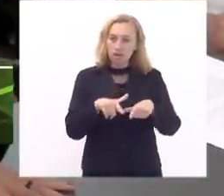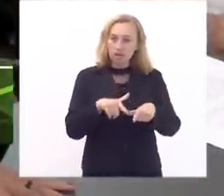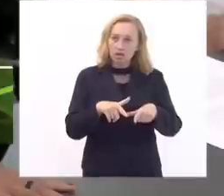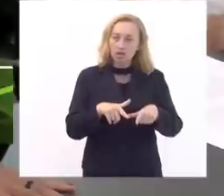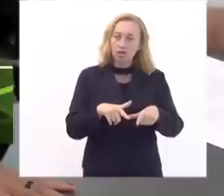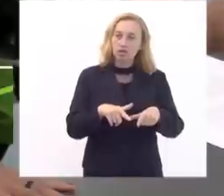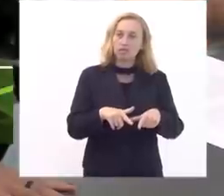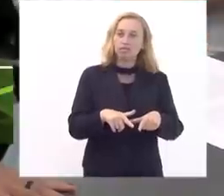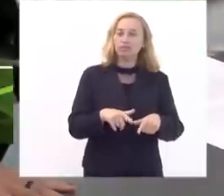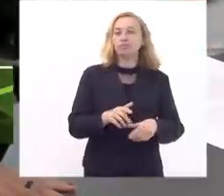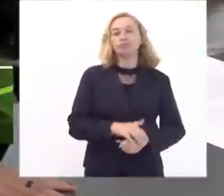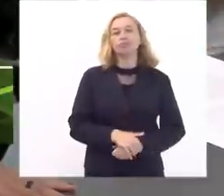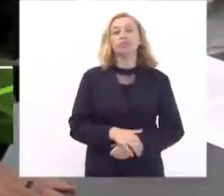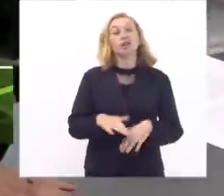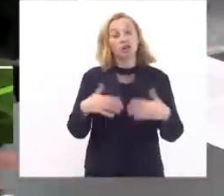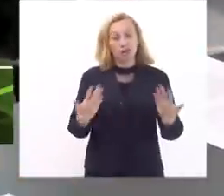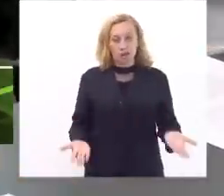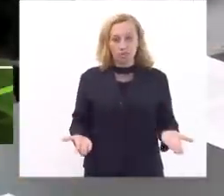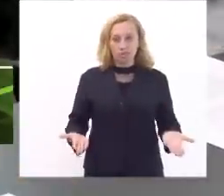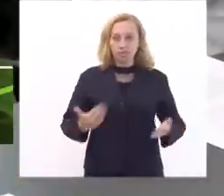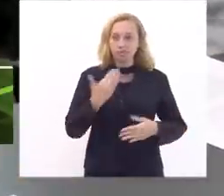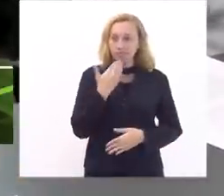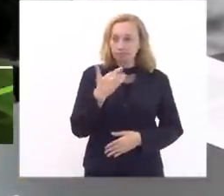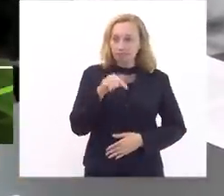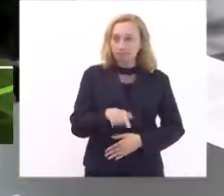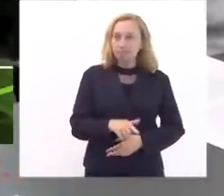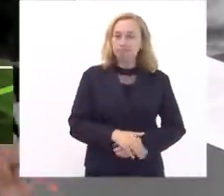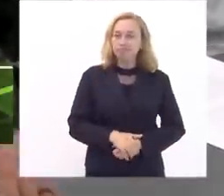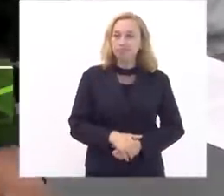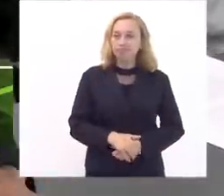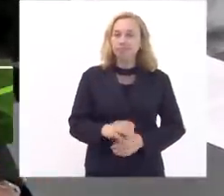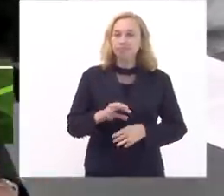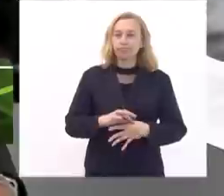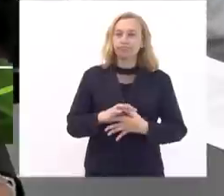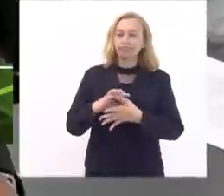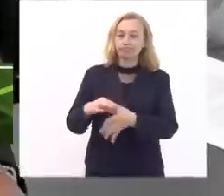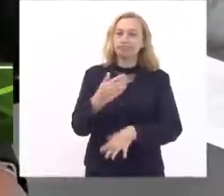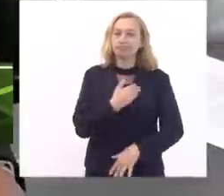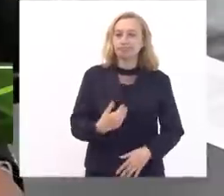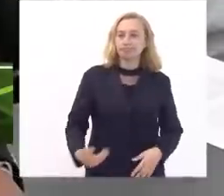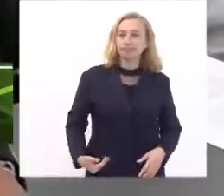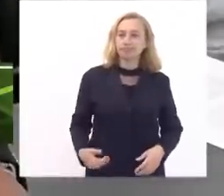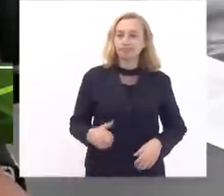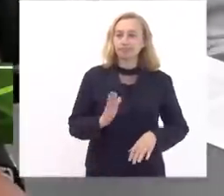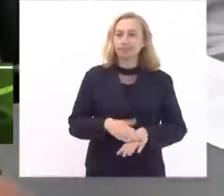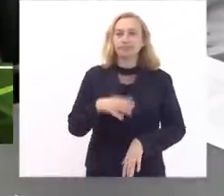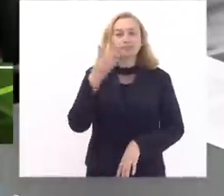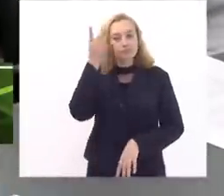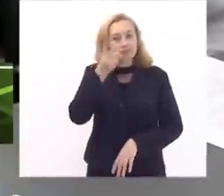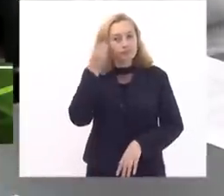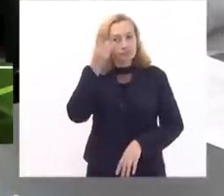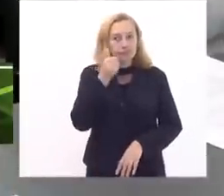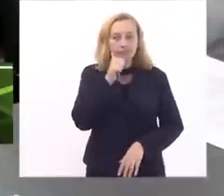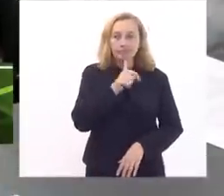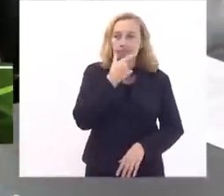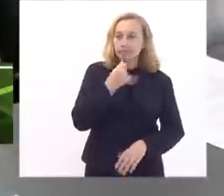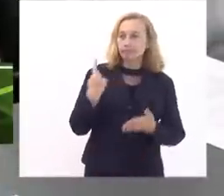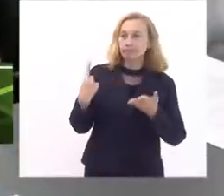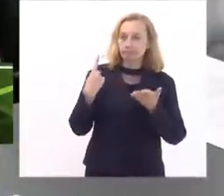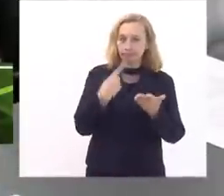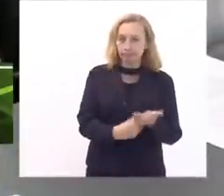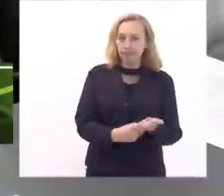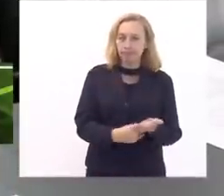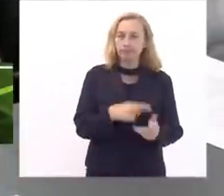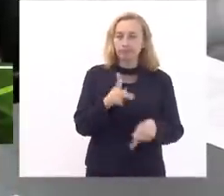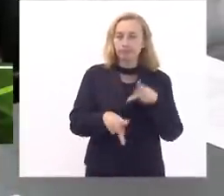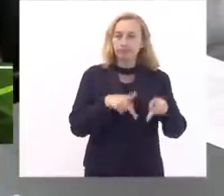sua dignidade humana. Então, eu peço aqui ao líder do governo, aos demais deputados e deputadas comprometidos com o